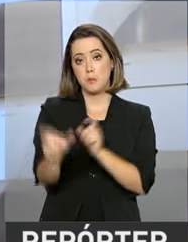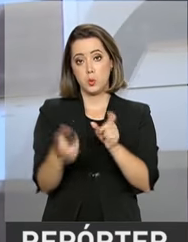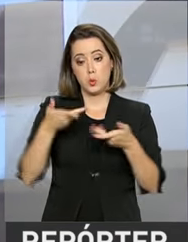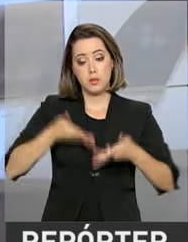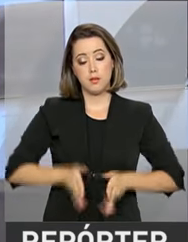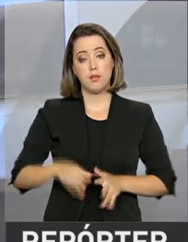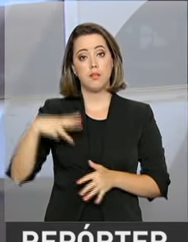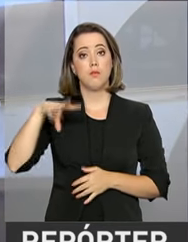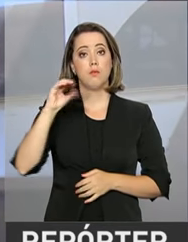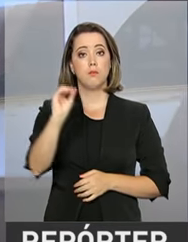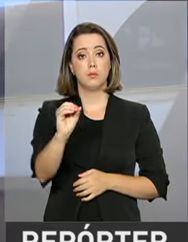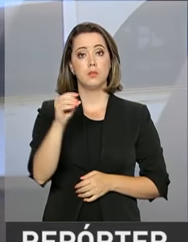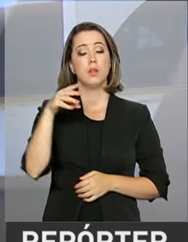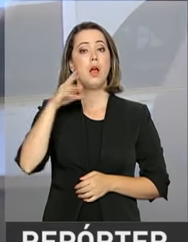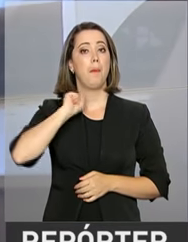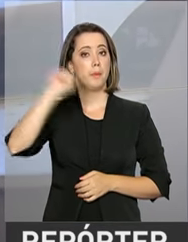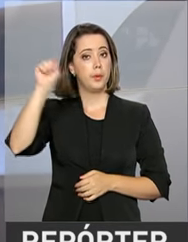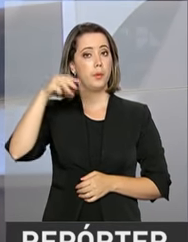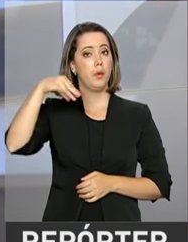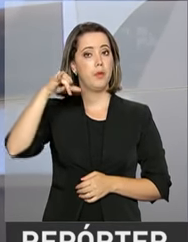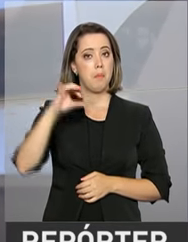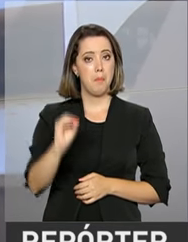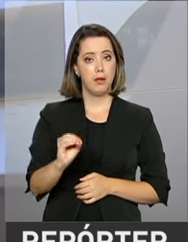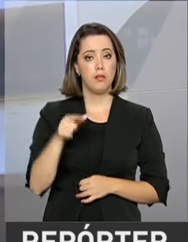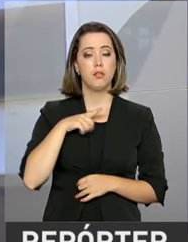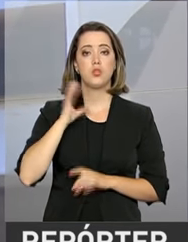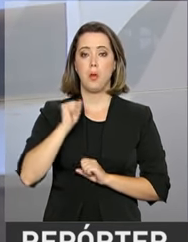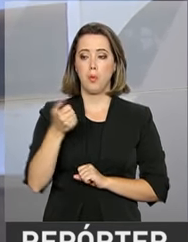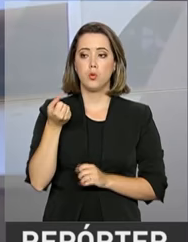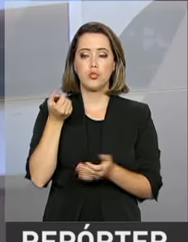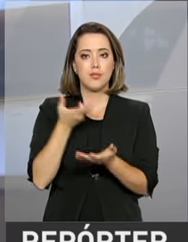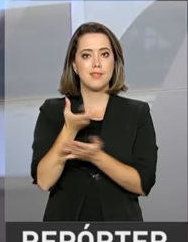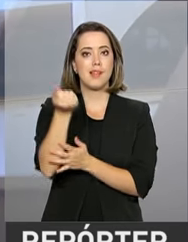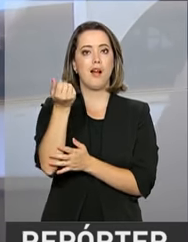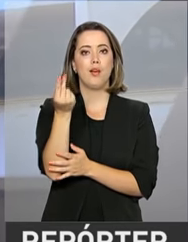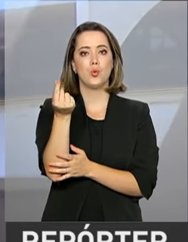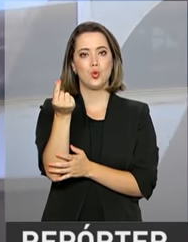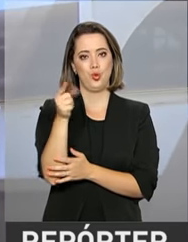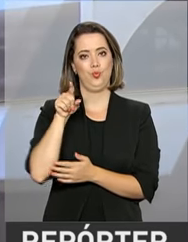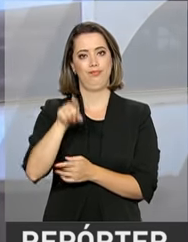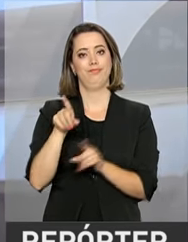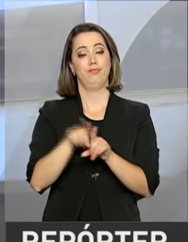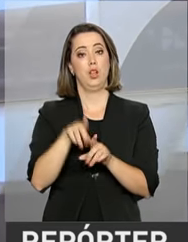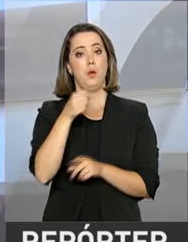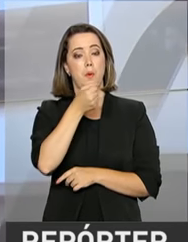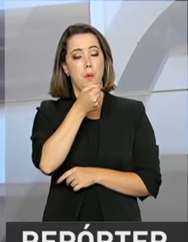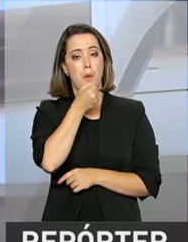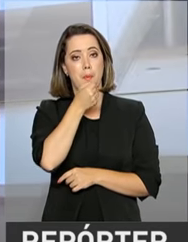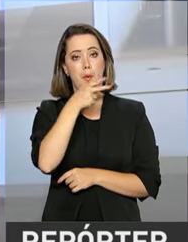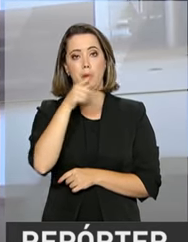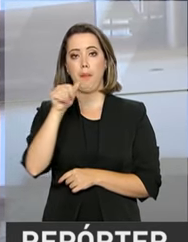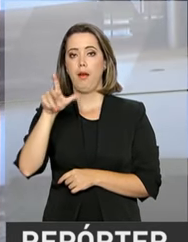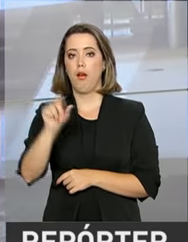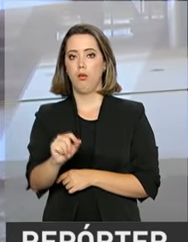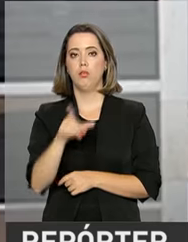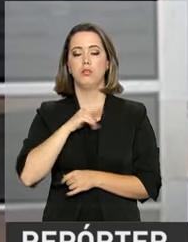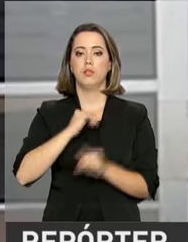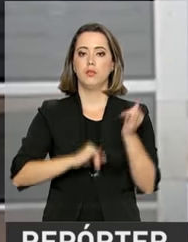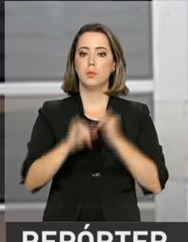nascidos em março abril e maio já podem retirar os valores o repórter paulo la sálvia tem mais informações